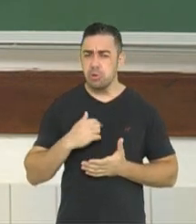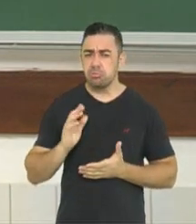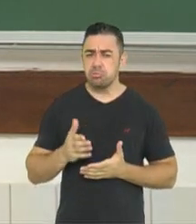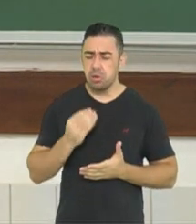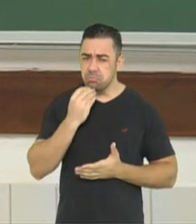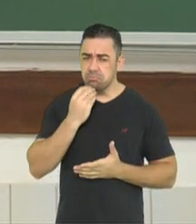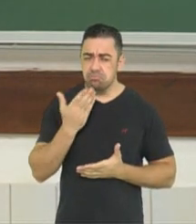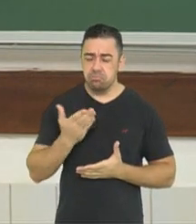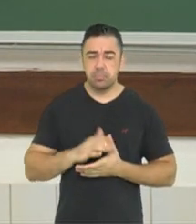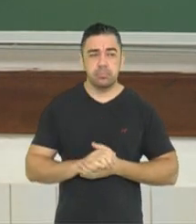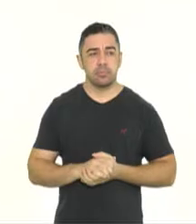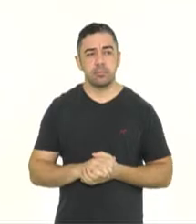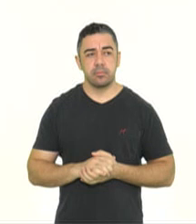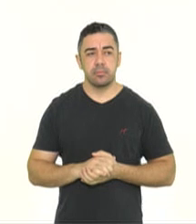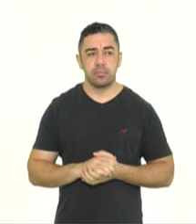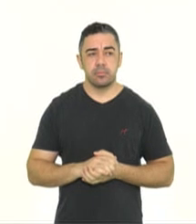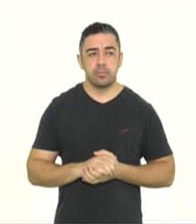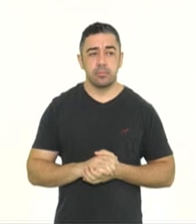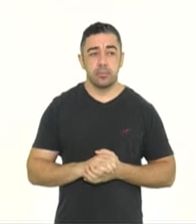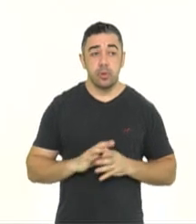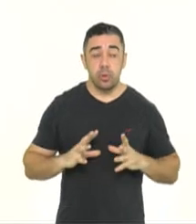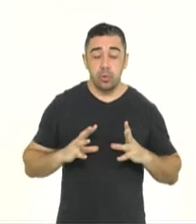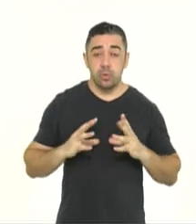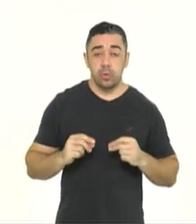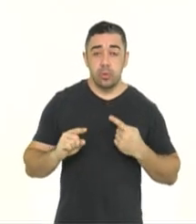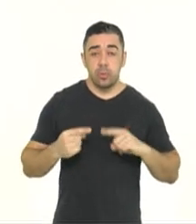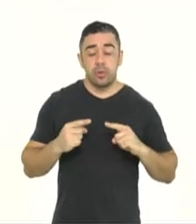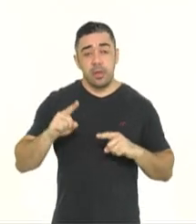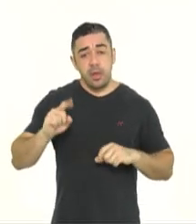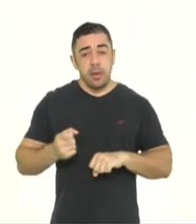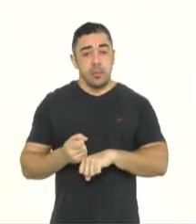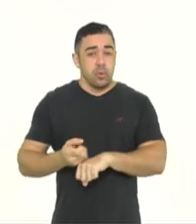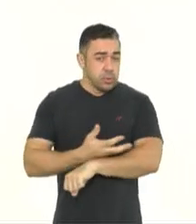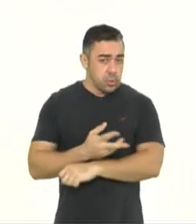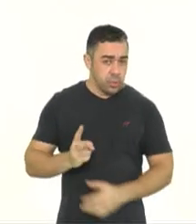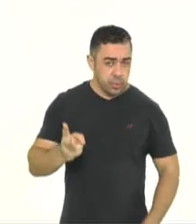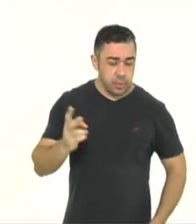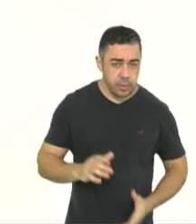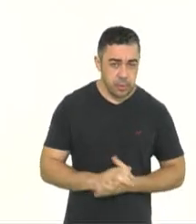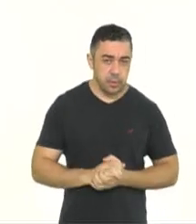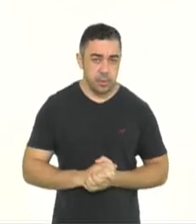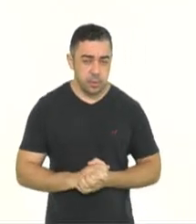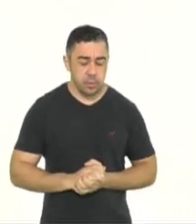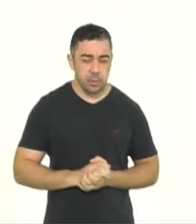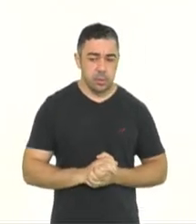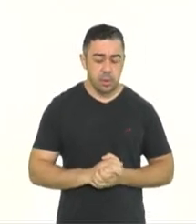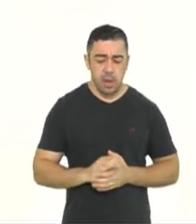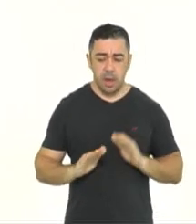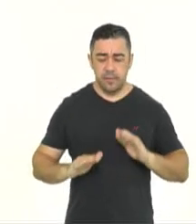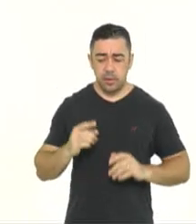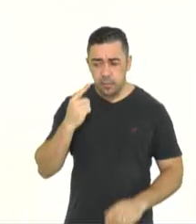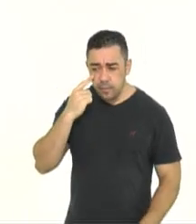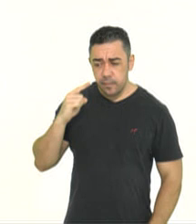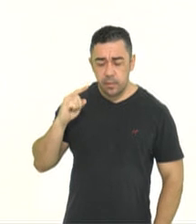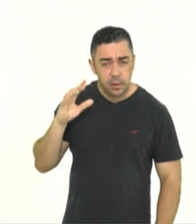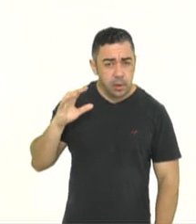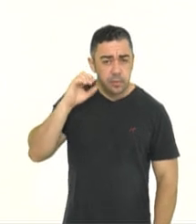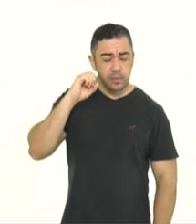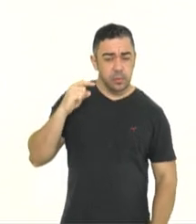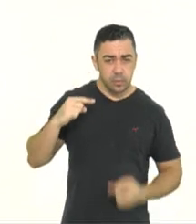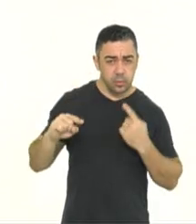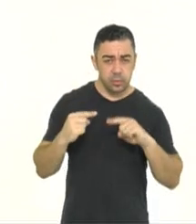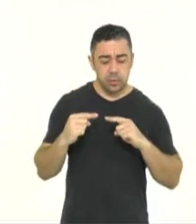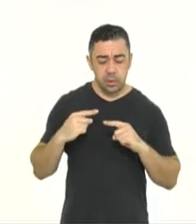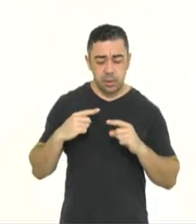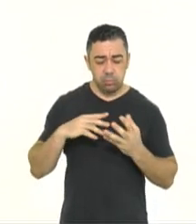tentei. Nem tudo na música é emoção. Continuando, na audição da música, seus elementos